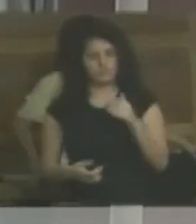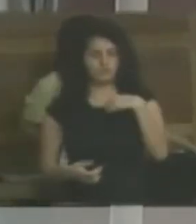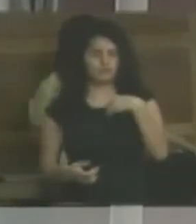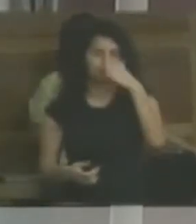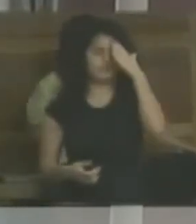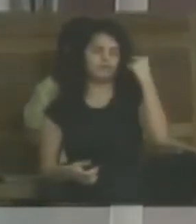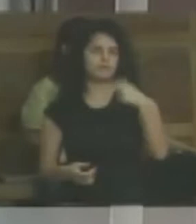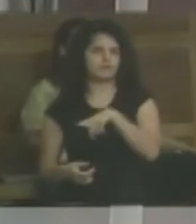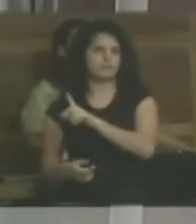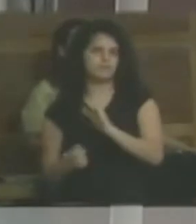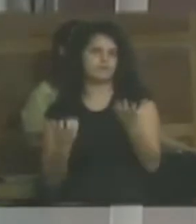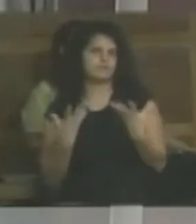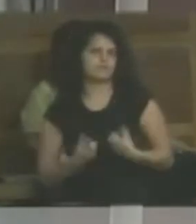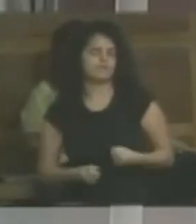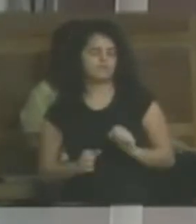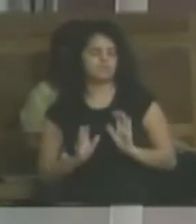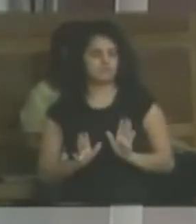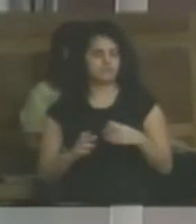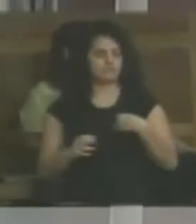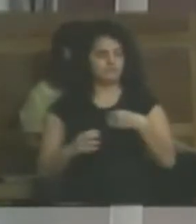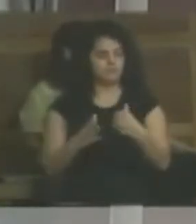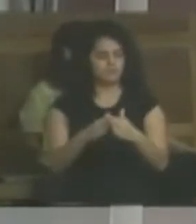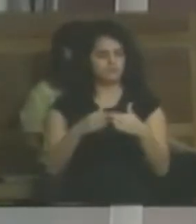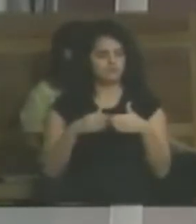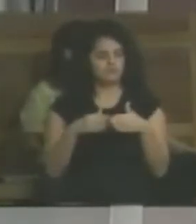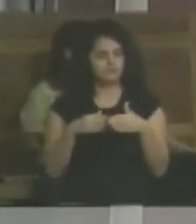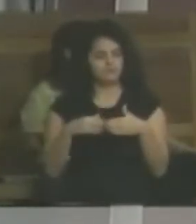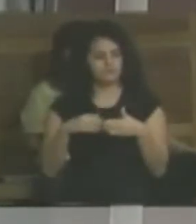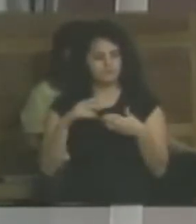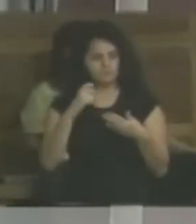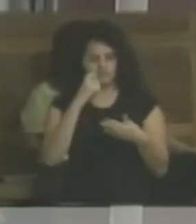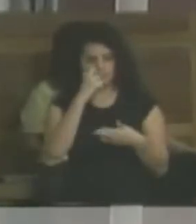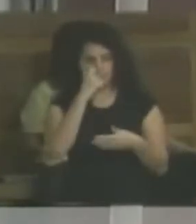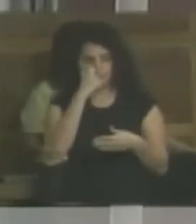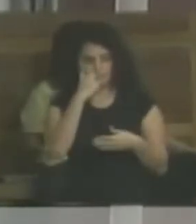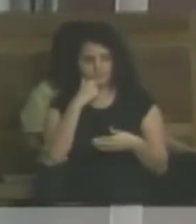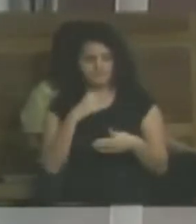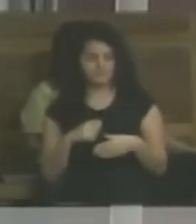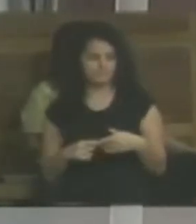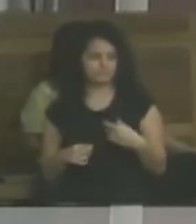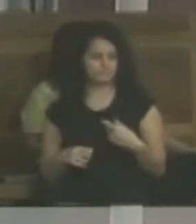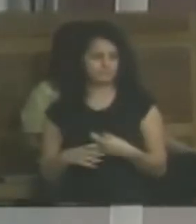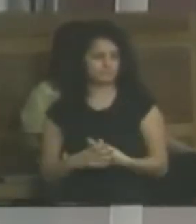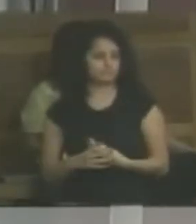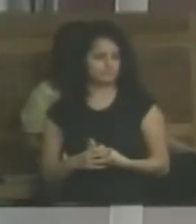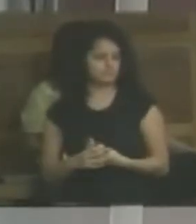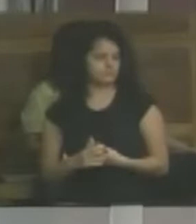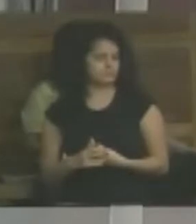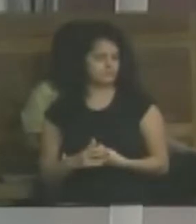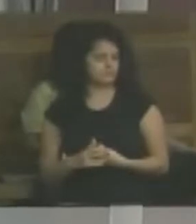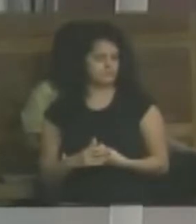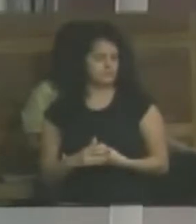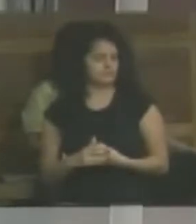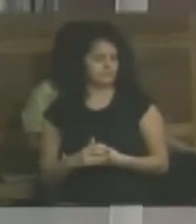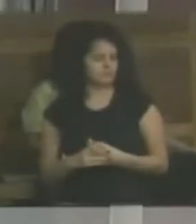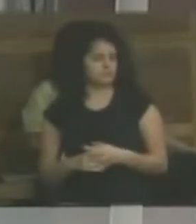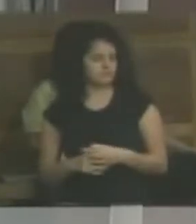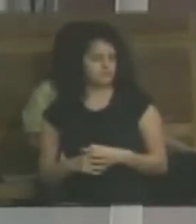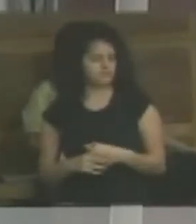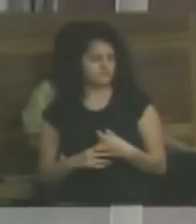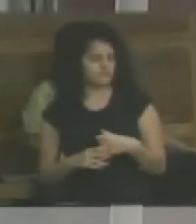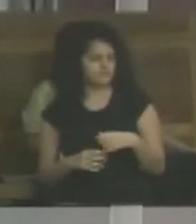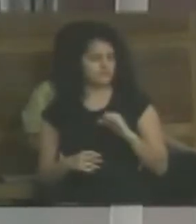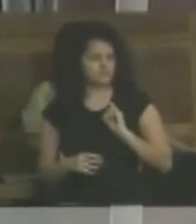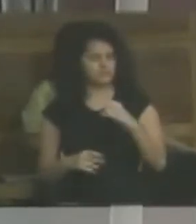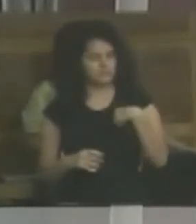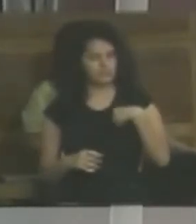tá, mas eu vou pedir, e aí, a nossa prerrogativa como vereador também nos garante isso, se eu não